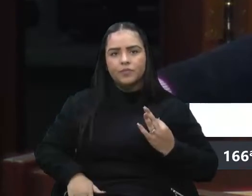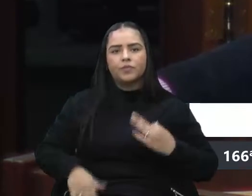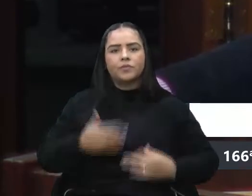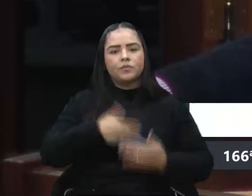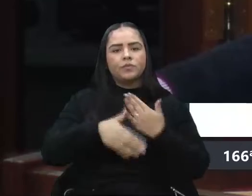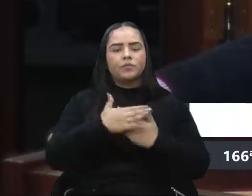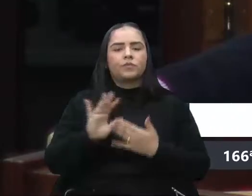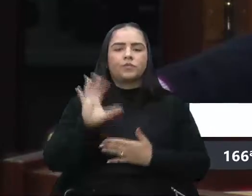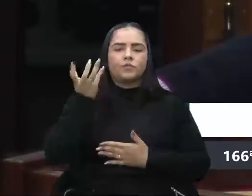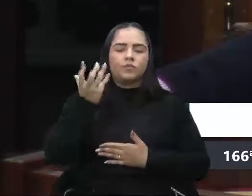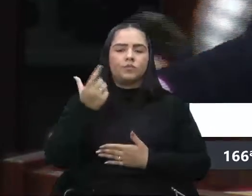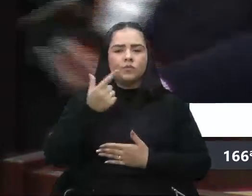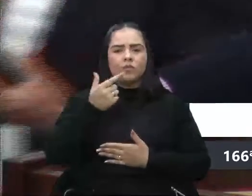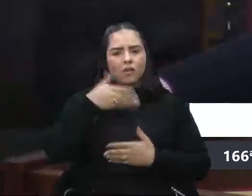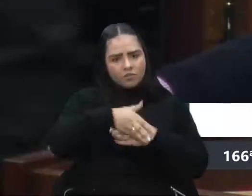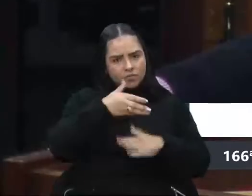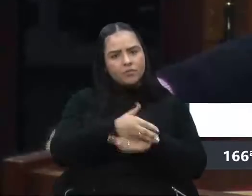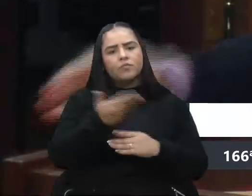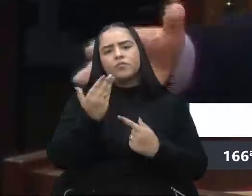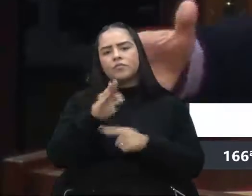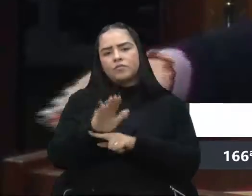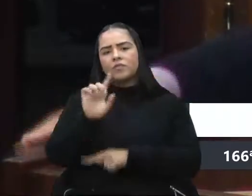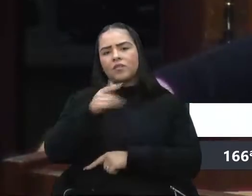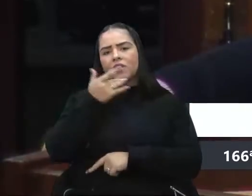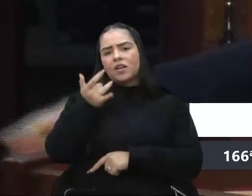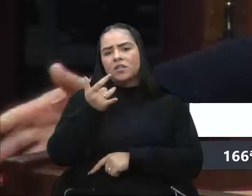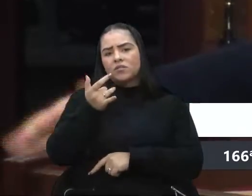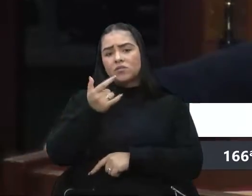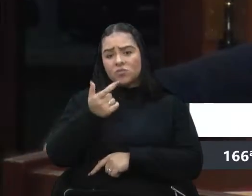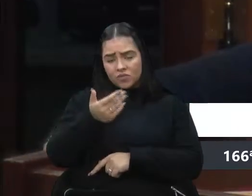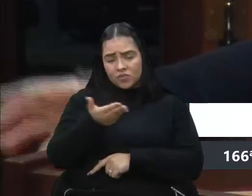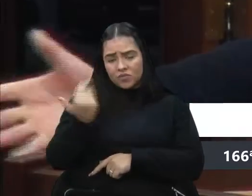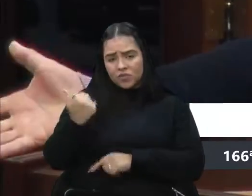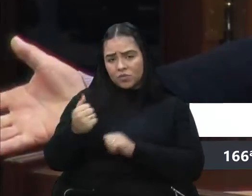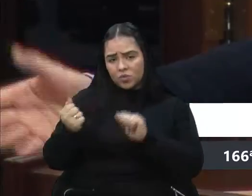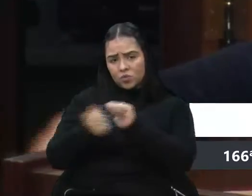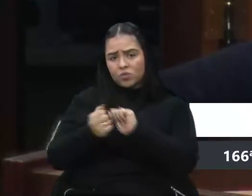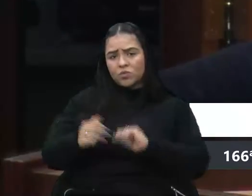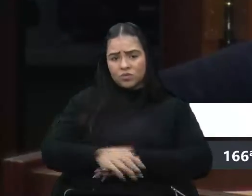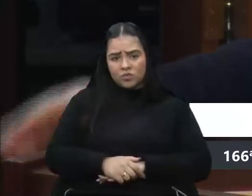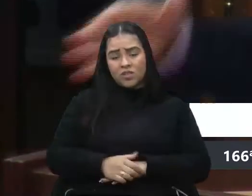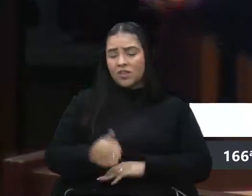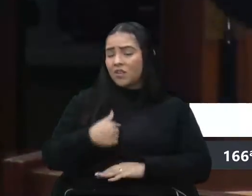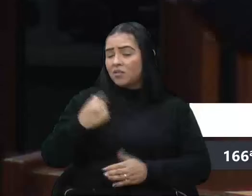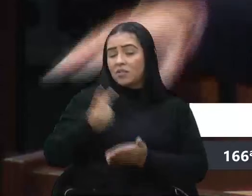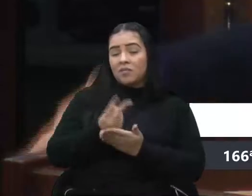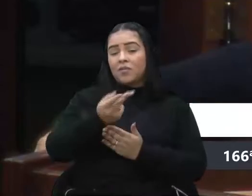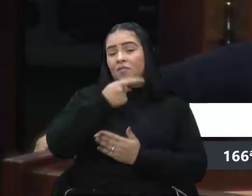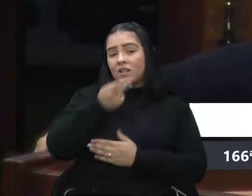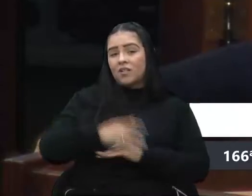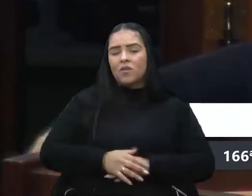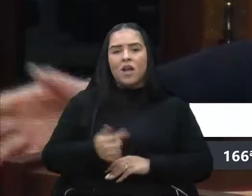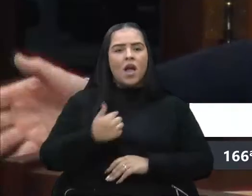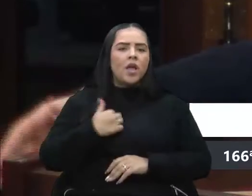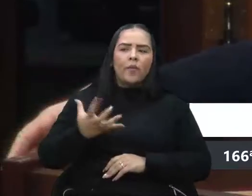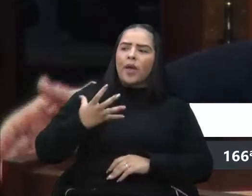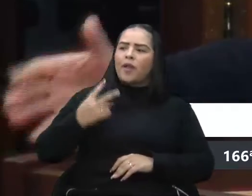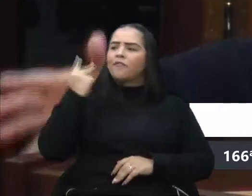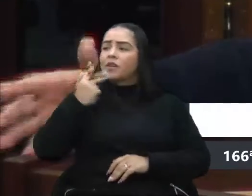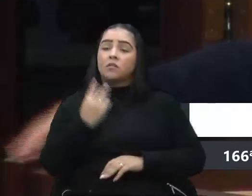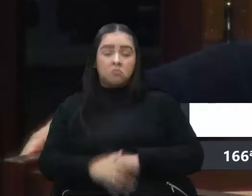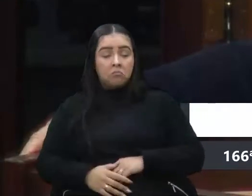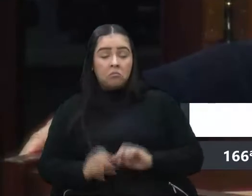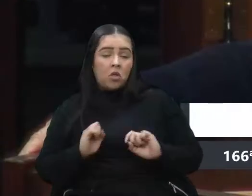participem, ajudem, estejamos juntos. É fácil, vamos juntos então, vamos. É que nem eu digo sempre, eu quero ser vereador,